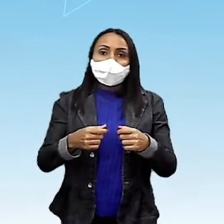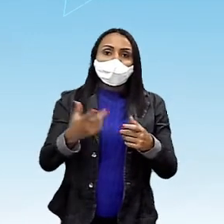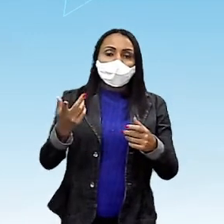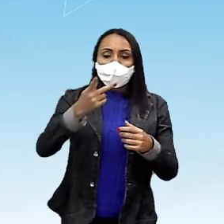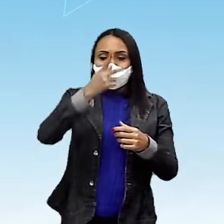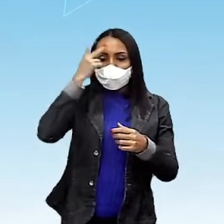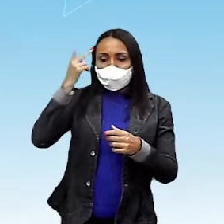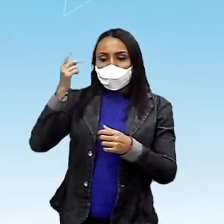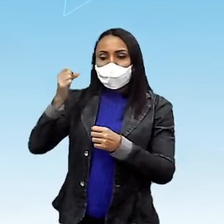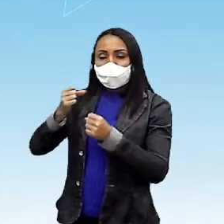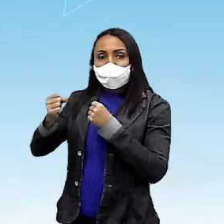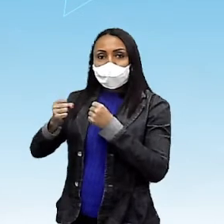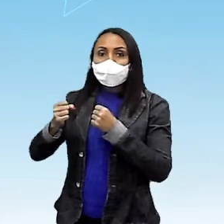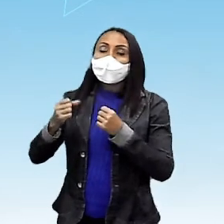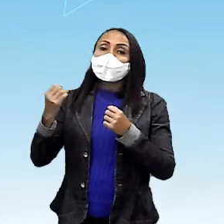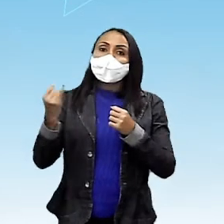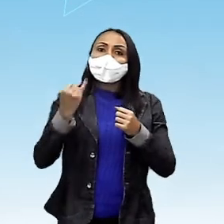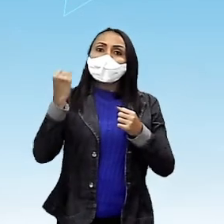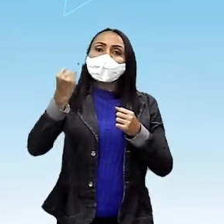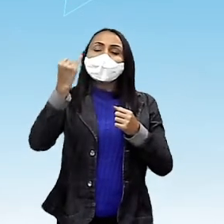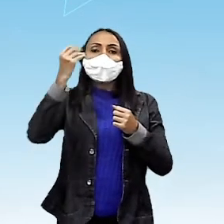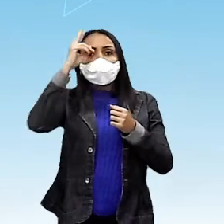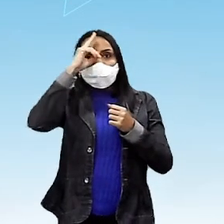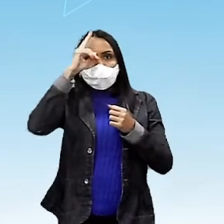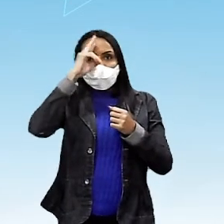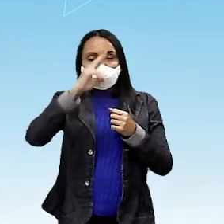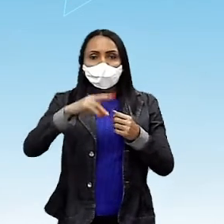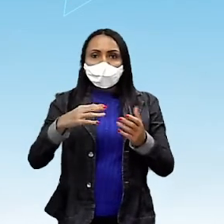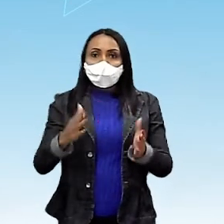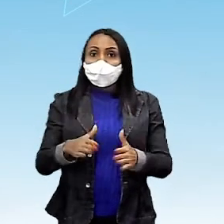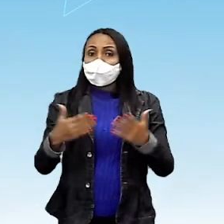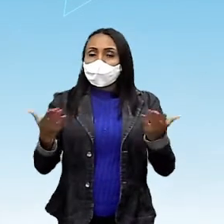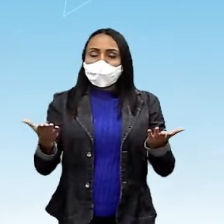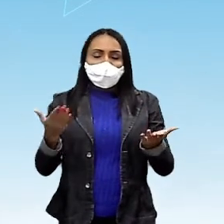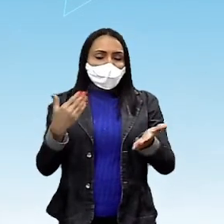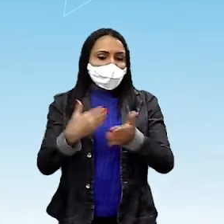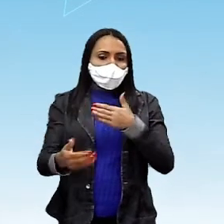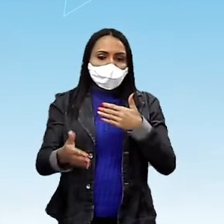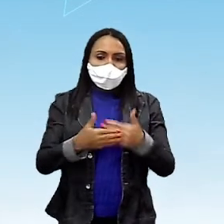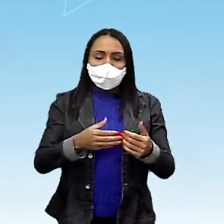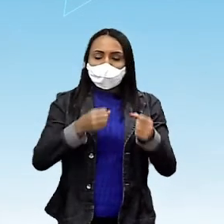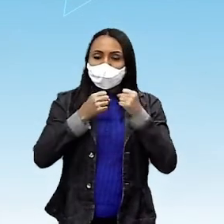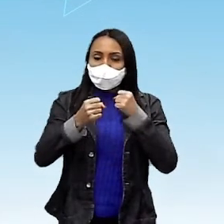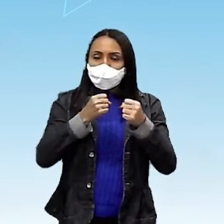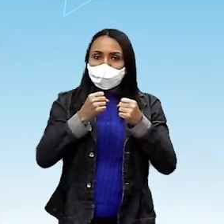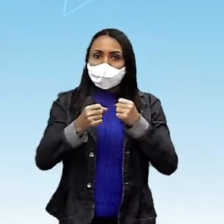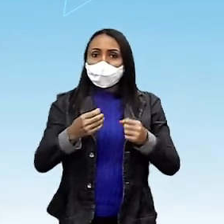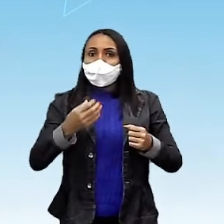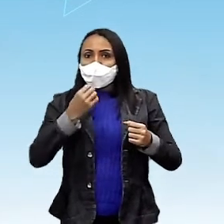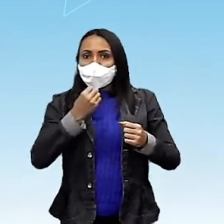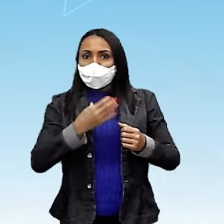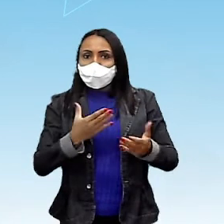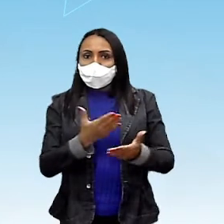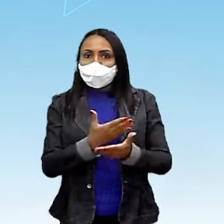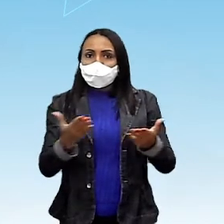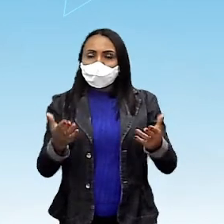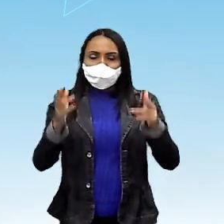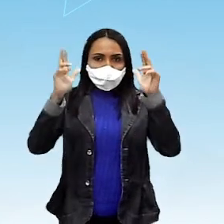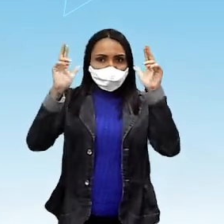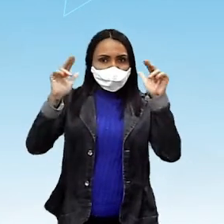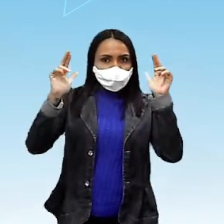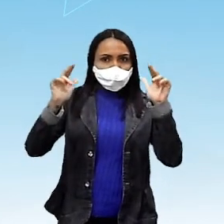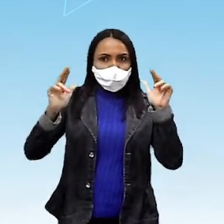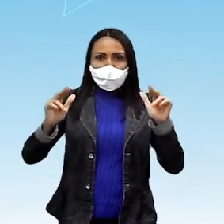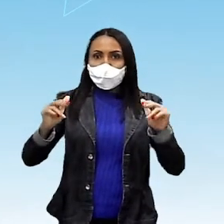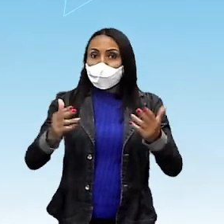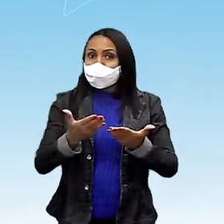entrevistado. E é importante lembrar que, seja qual for a entrevista, é sempre bom deixar um tema, uma